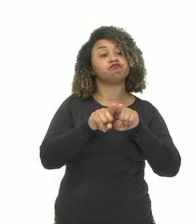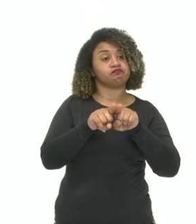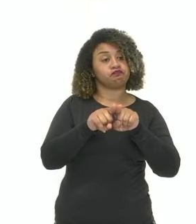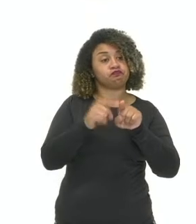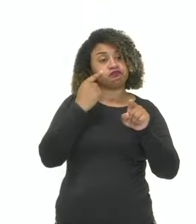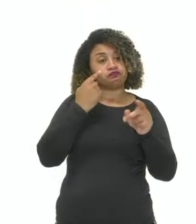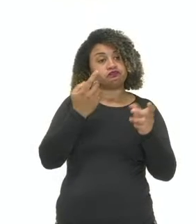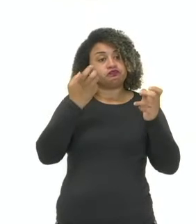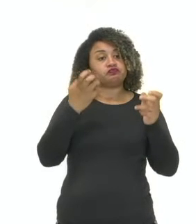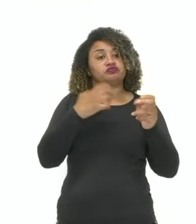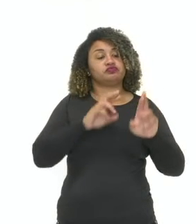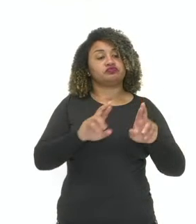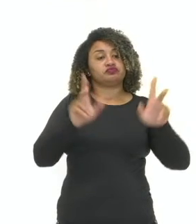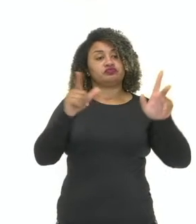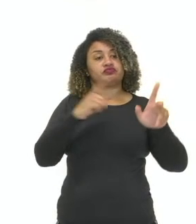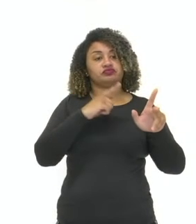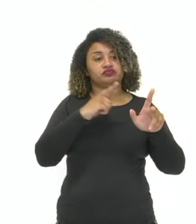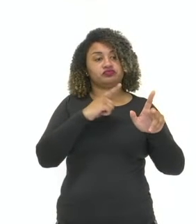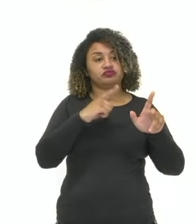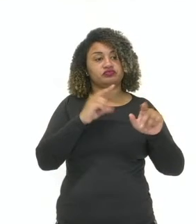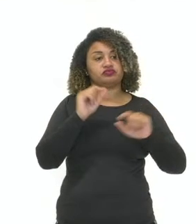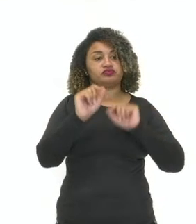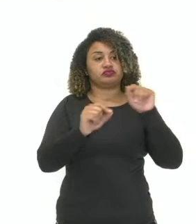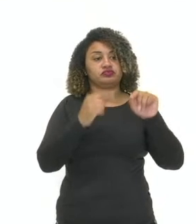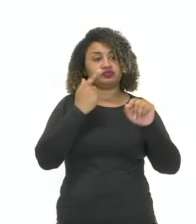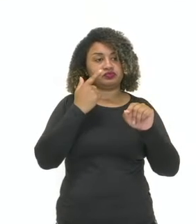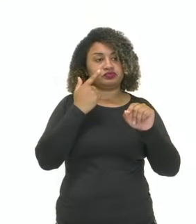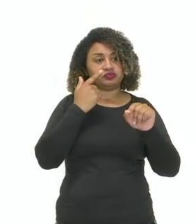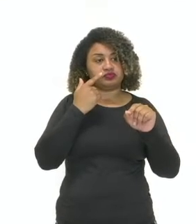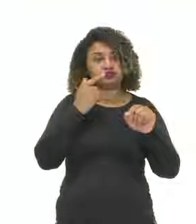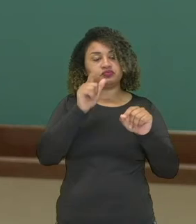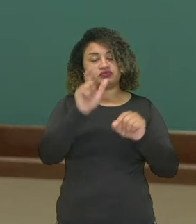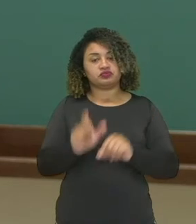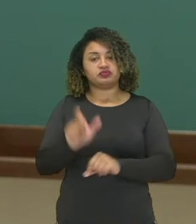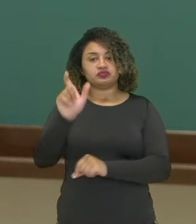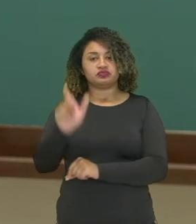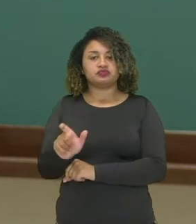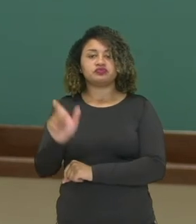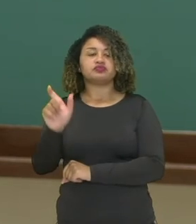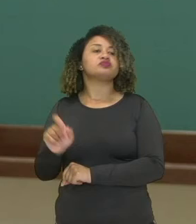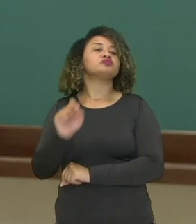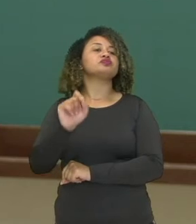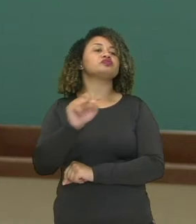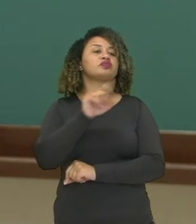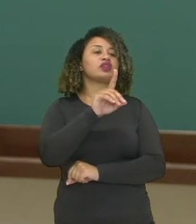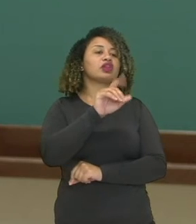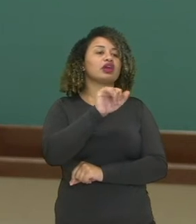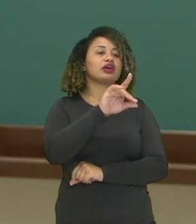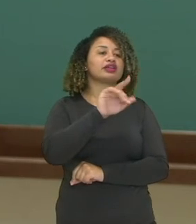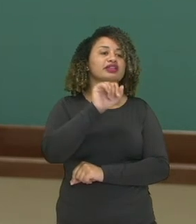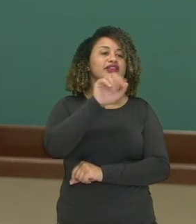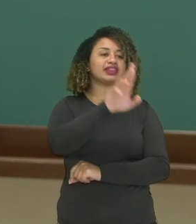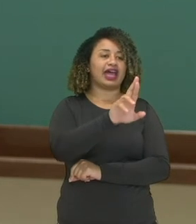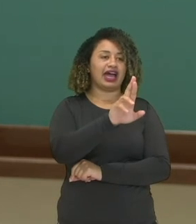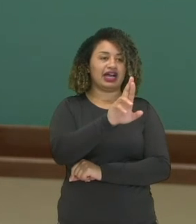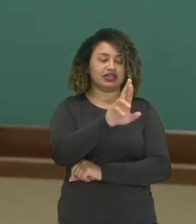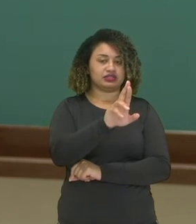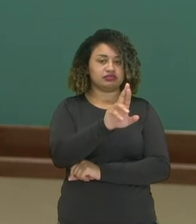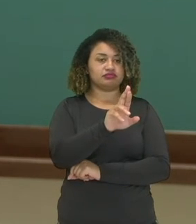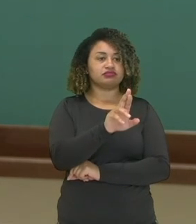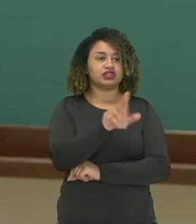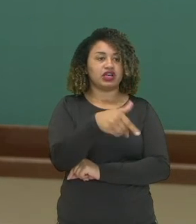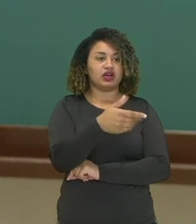identificar as diferenças com as formações. Vejam, andar, gente, o que acontece com andar? Yo